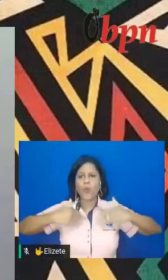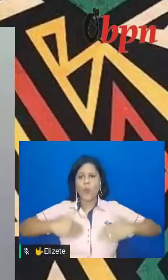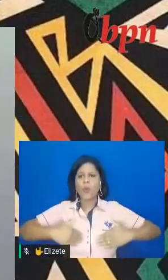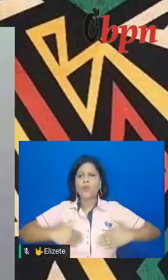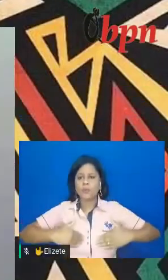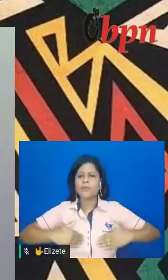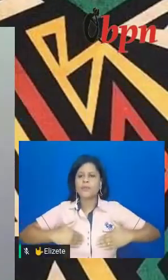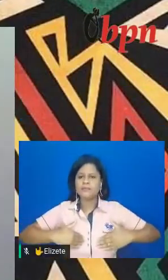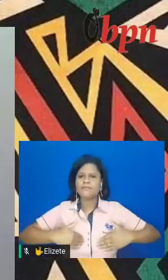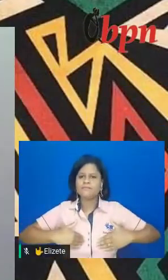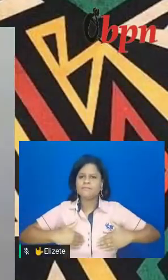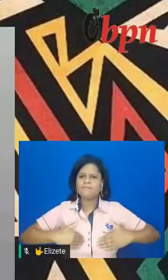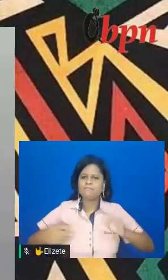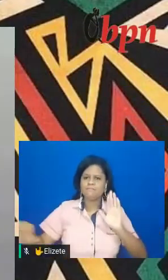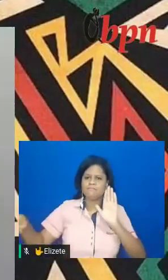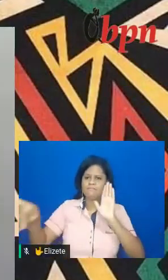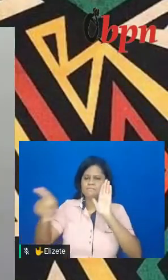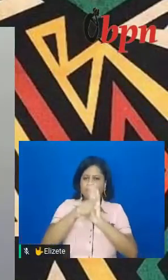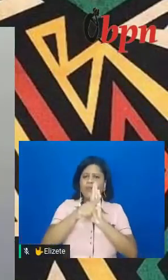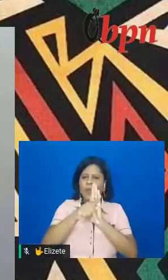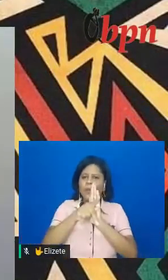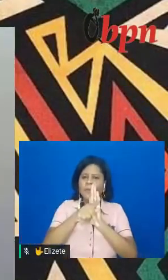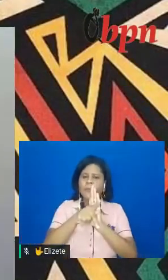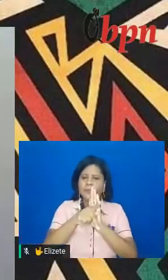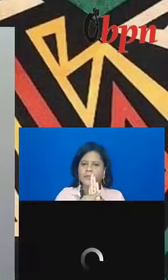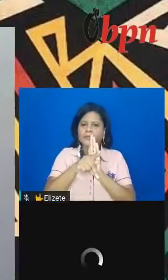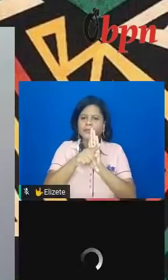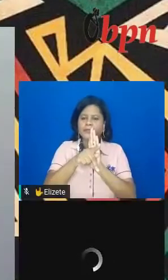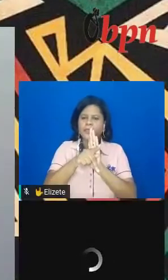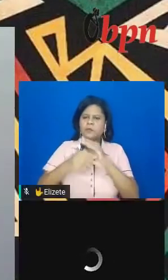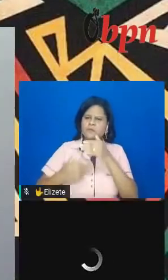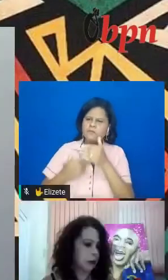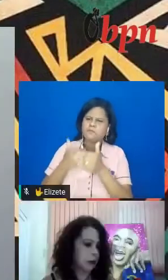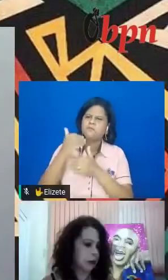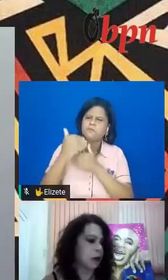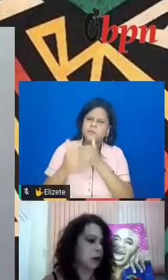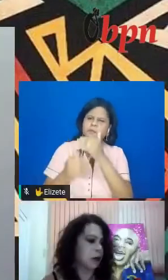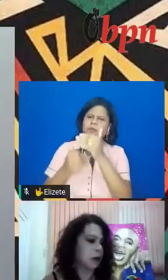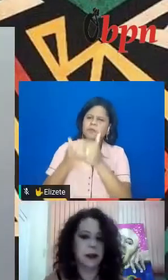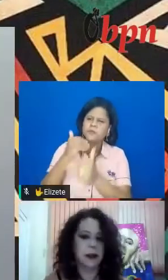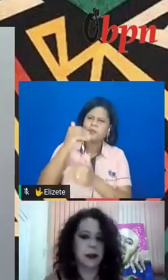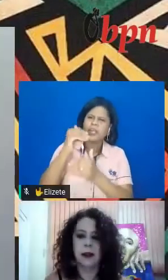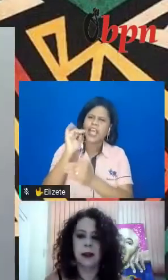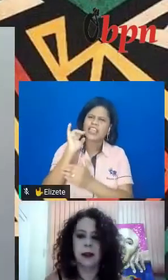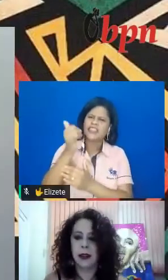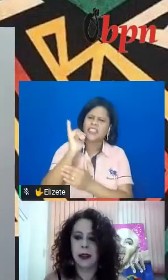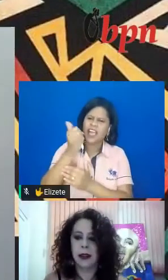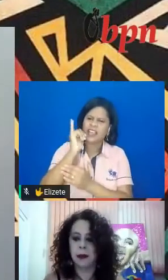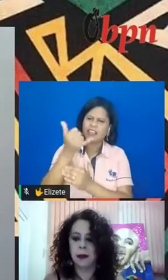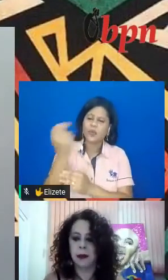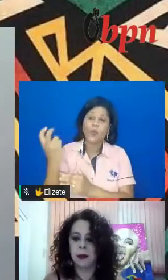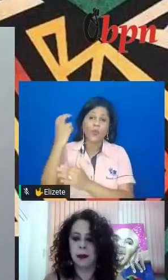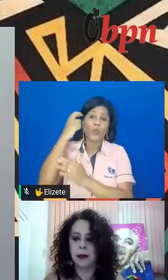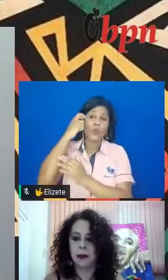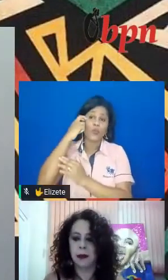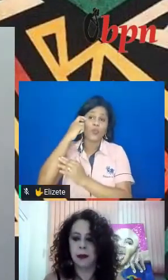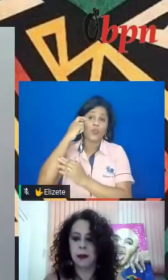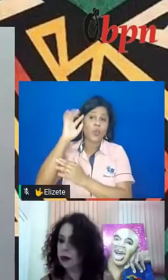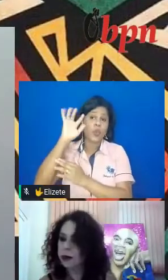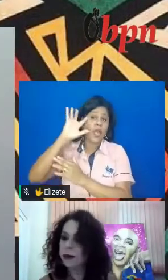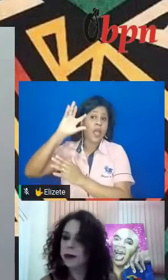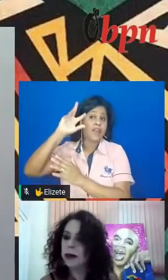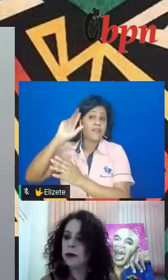profundamente escrito no processo de narrar nas culturas africanas. Sem